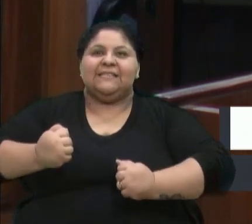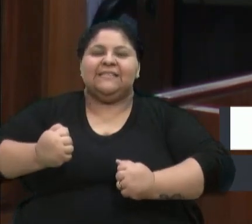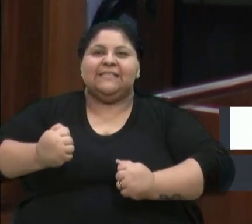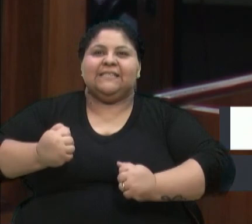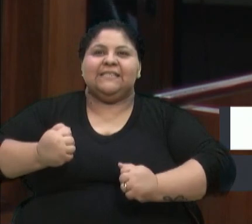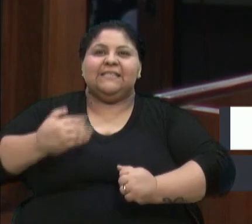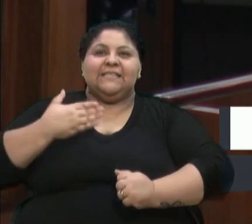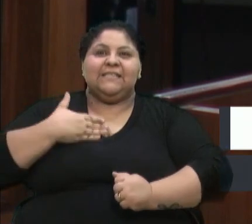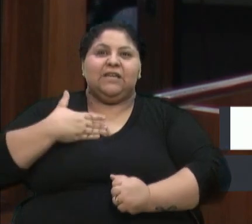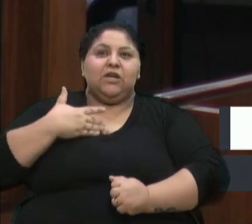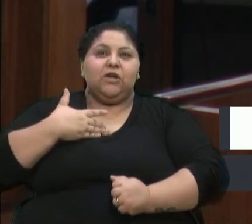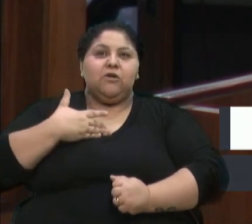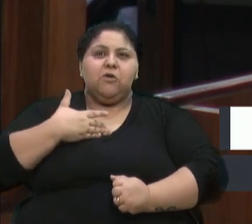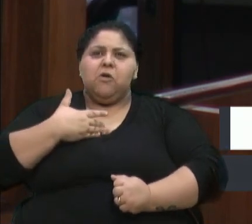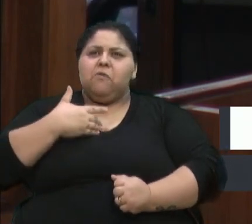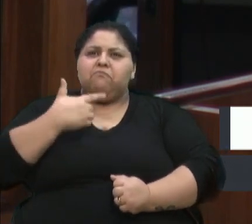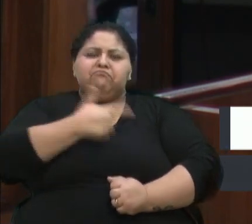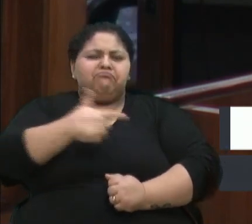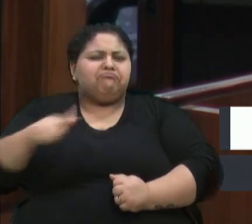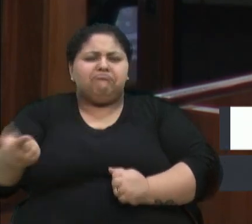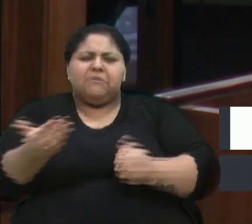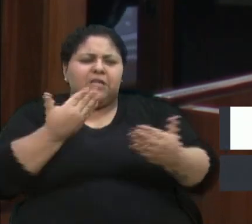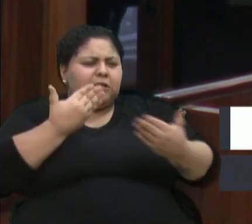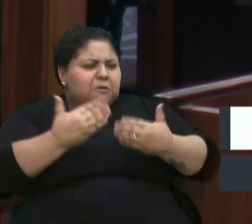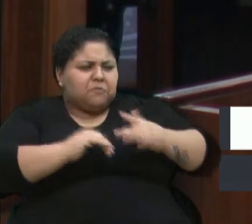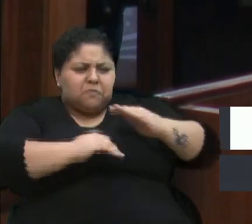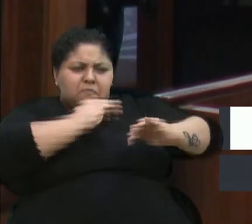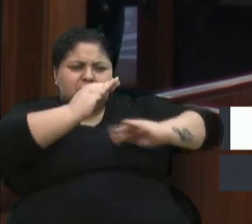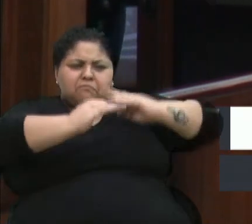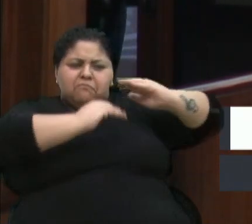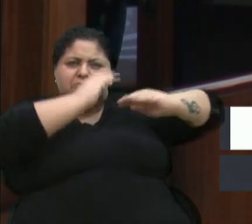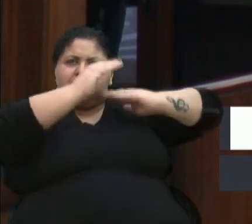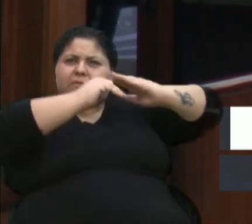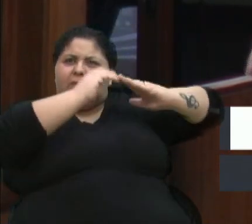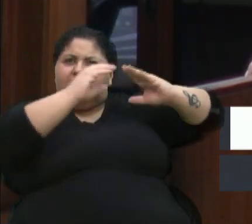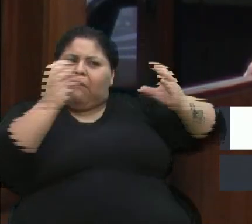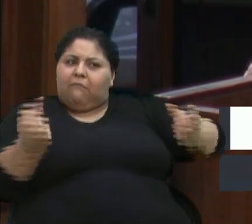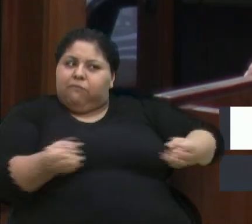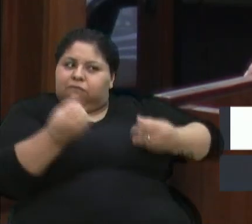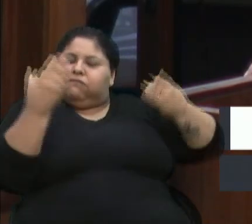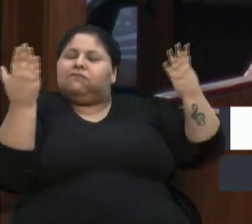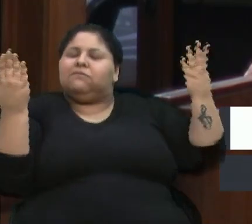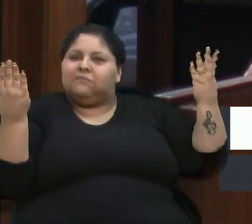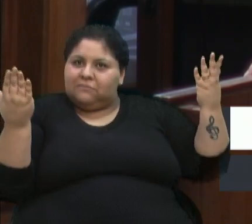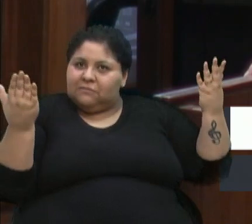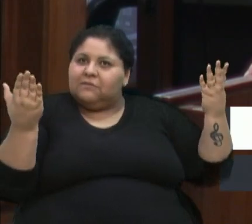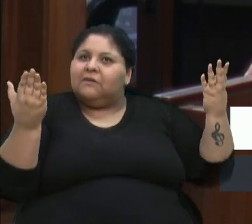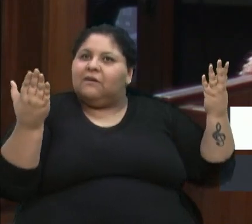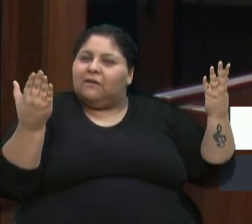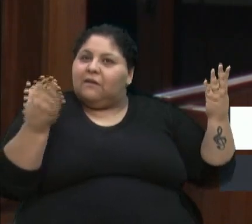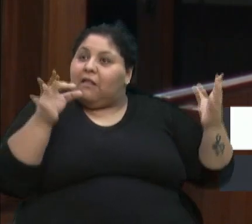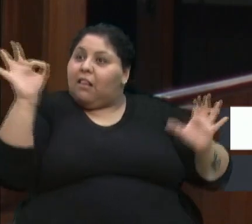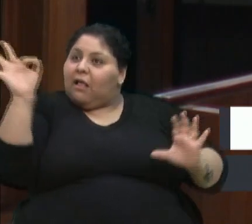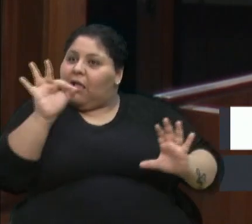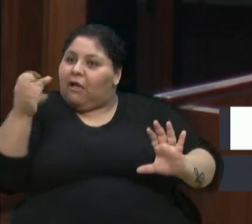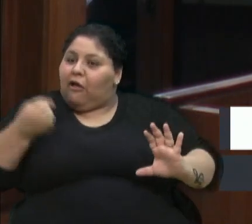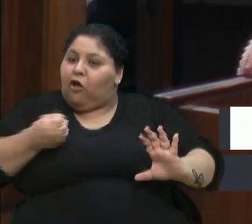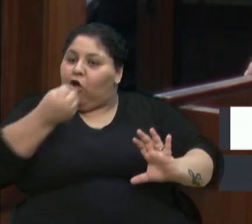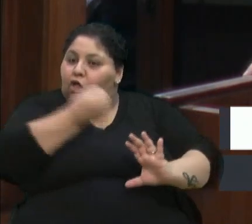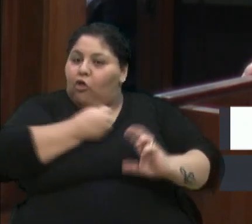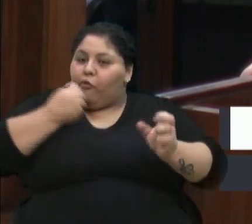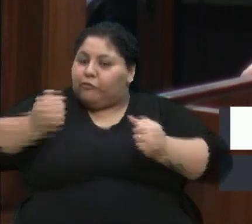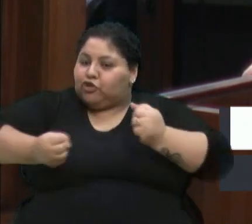e eu não tenho dúvida que o crescimento desse evento ele é proporcional ao número de corredores